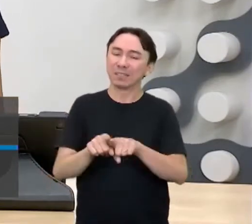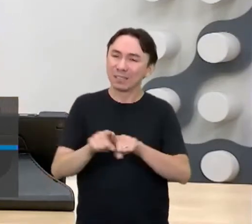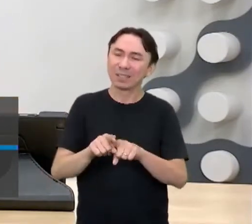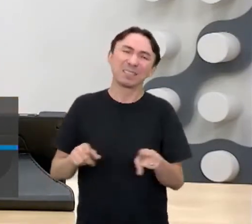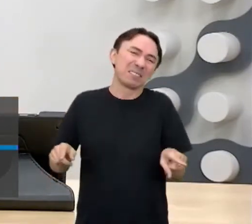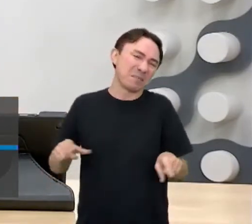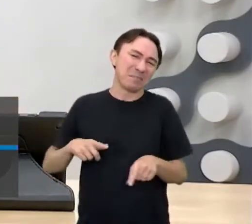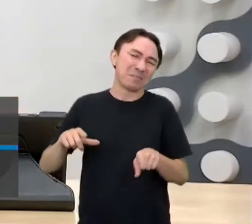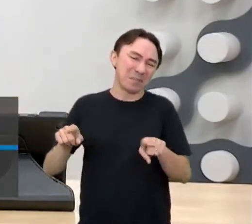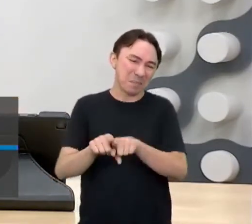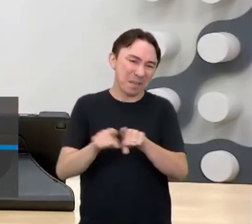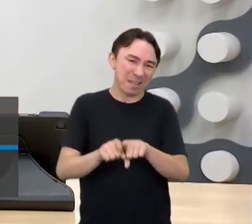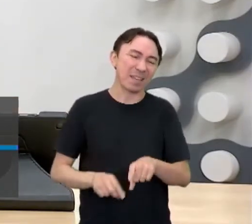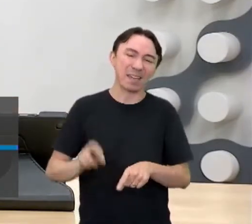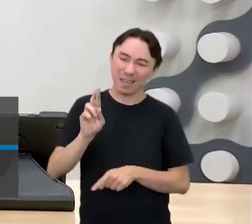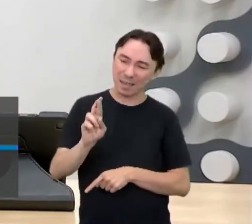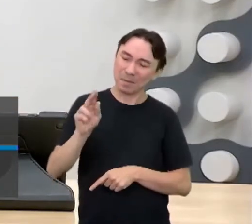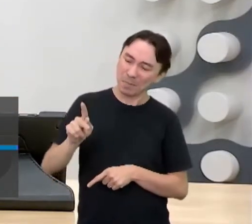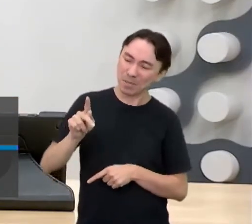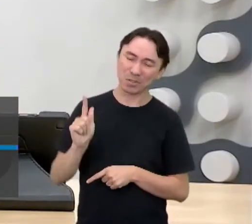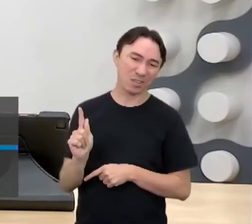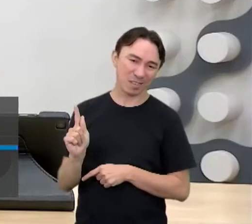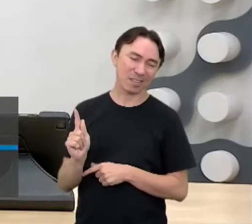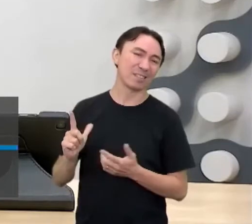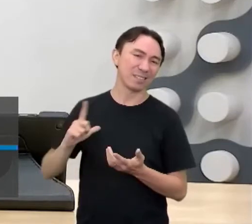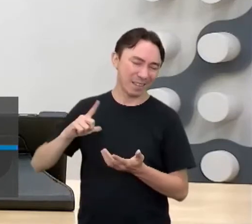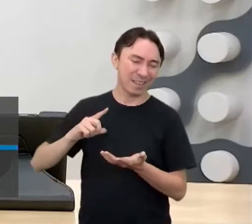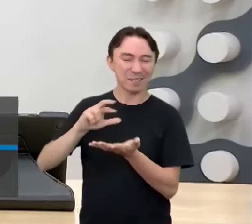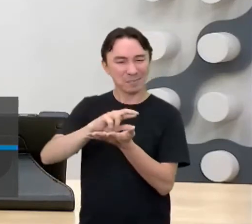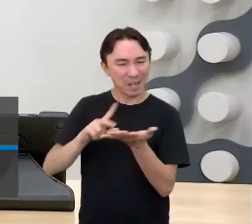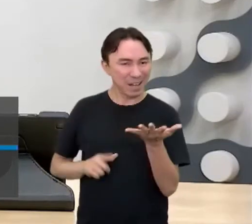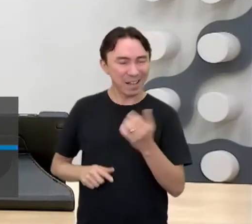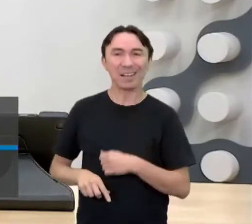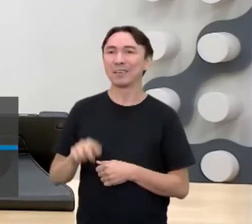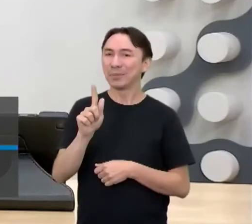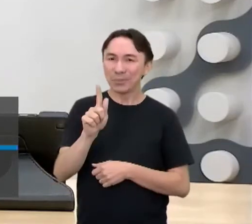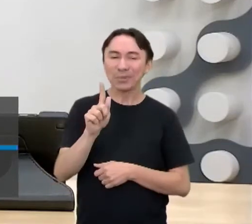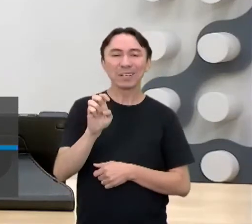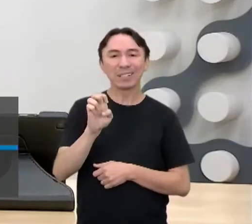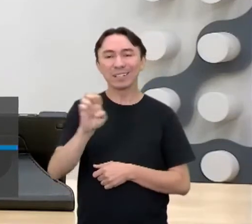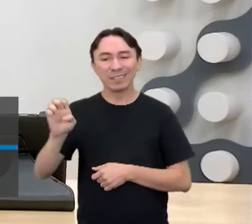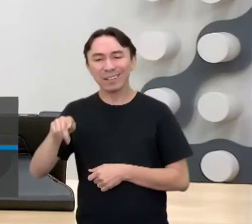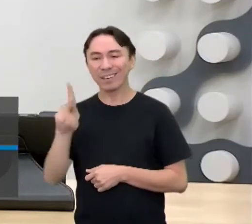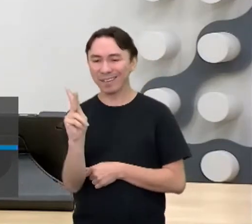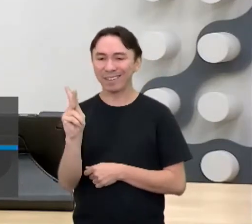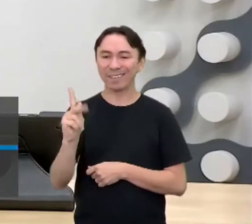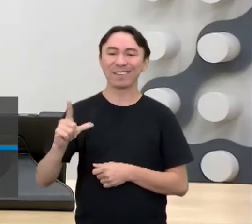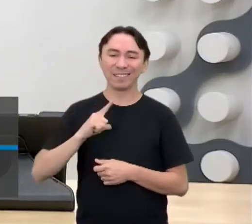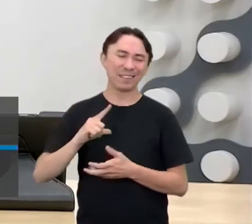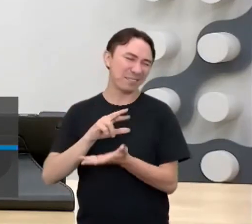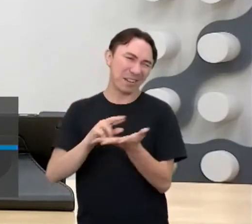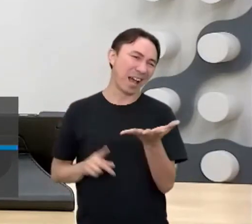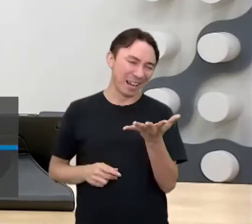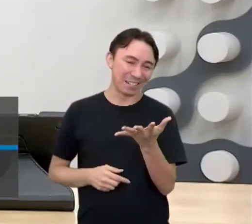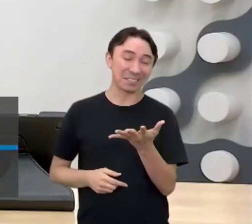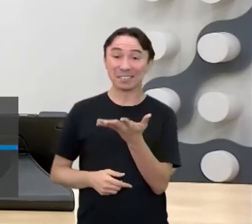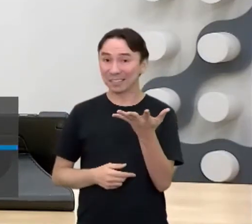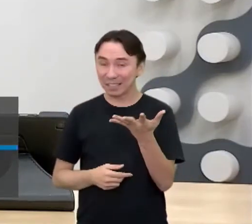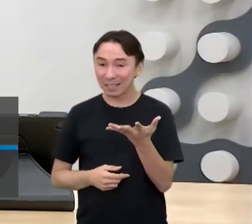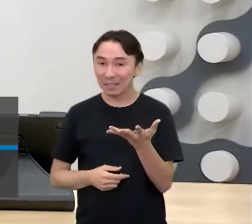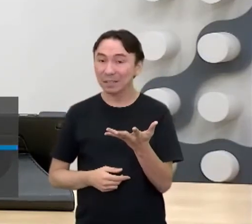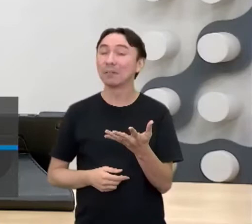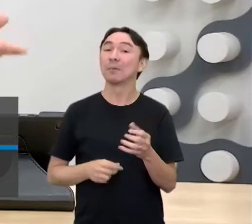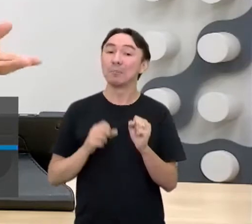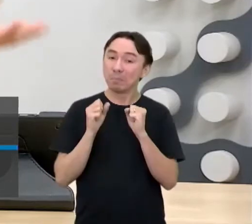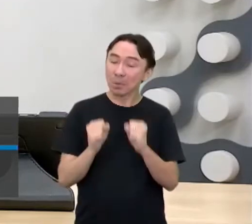RPG. Inclusive, se vocês puderem, quer dizer, vocês devem assistir a aula da professora, né?